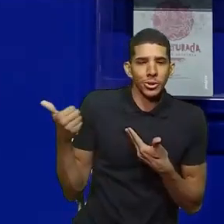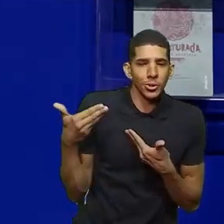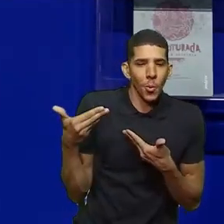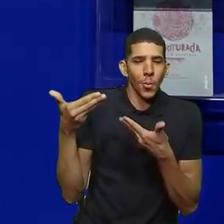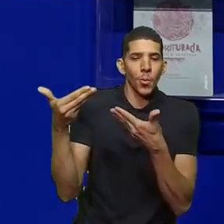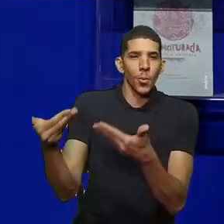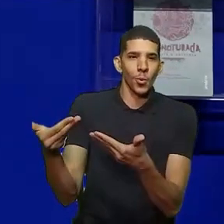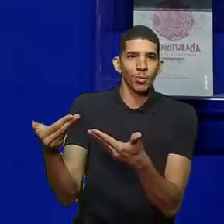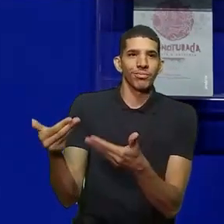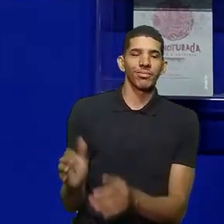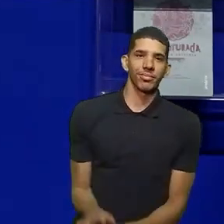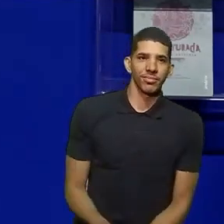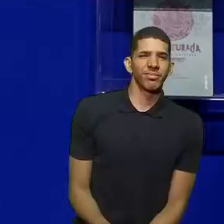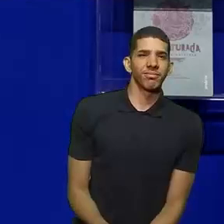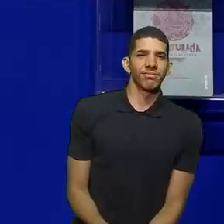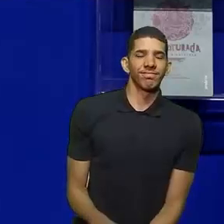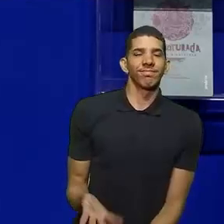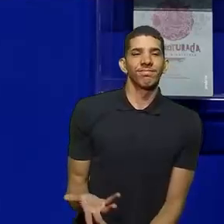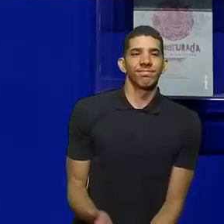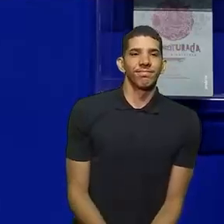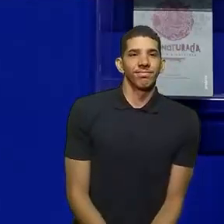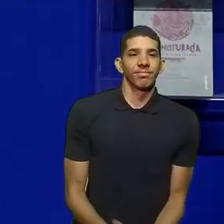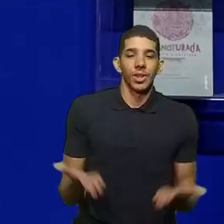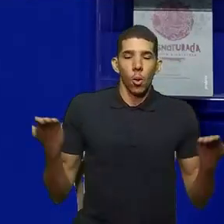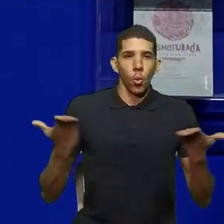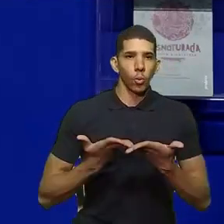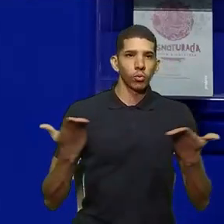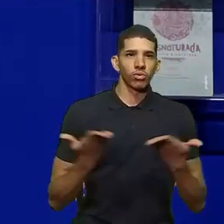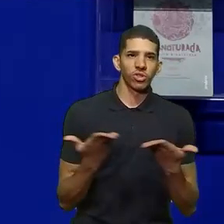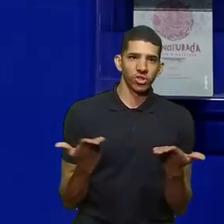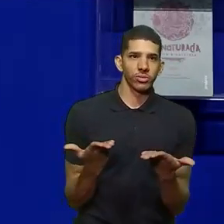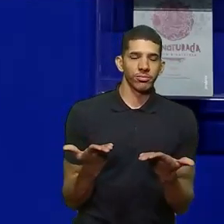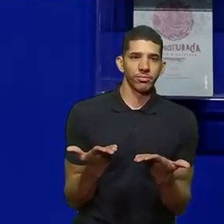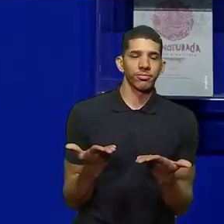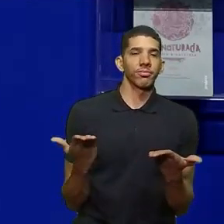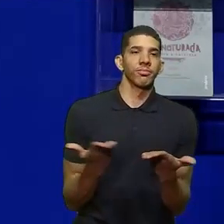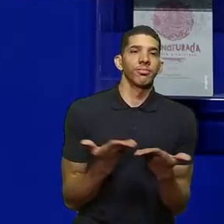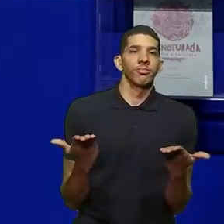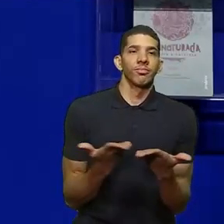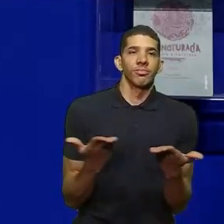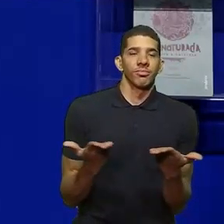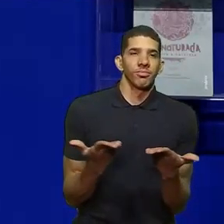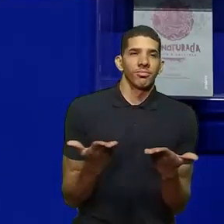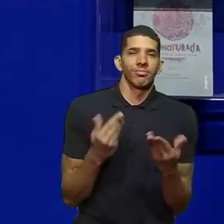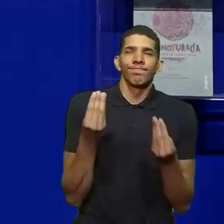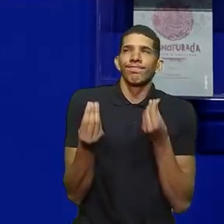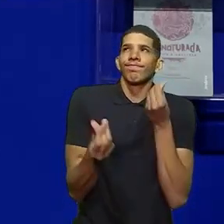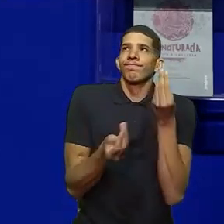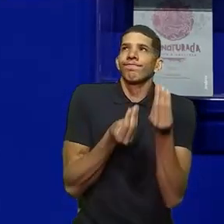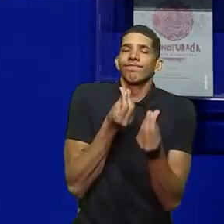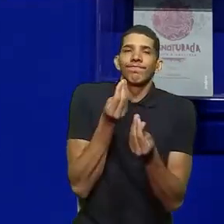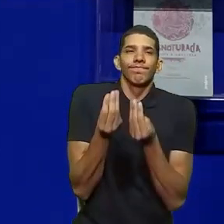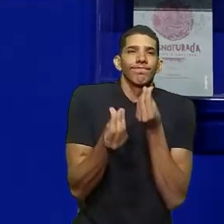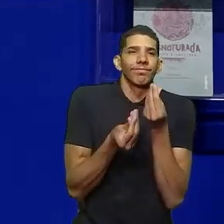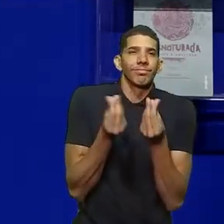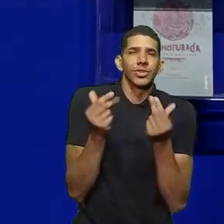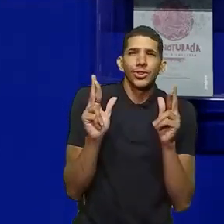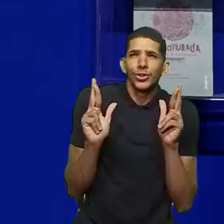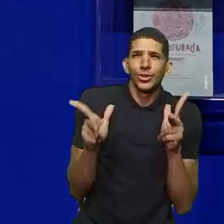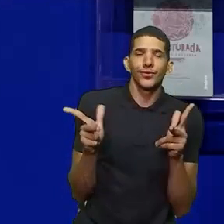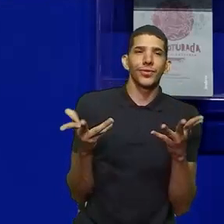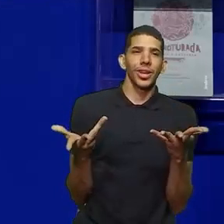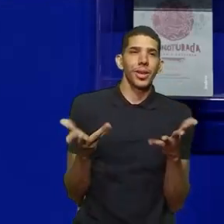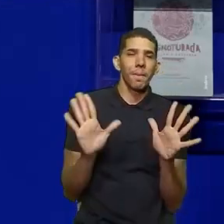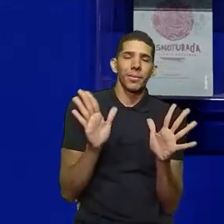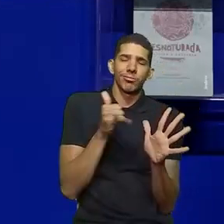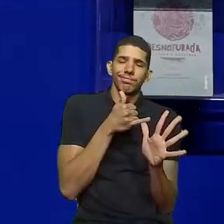acho que essa Aflim hoje ela tem um gosto diferente, apesar da tristeza que